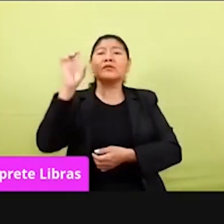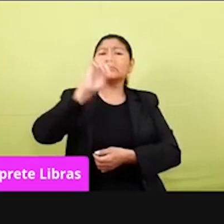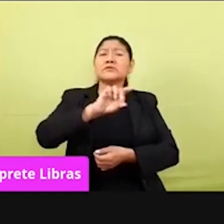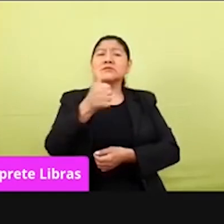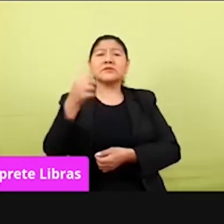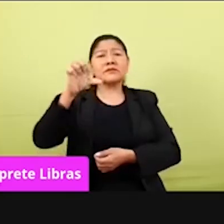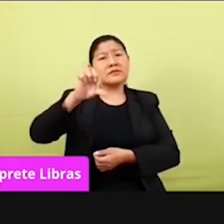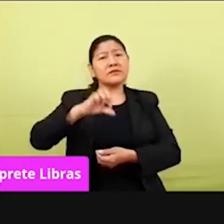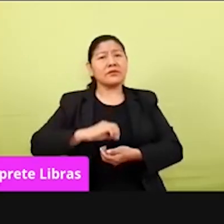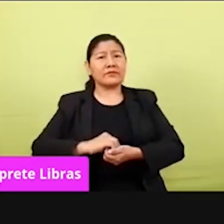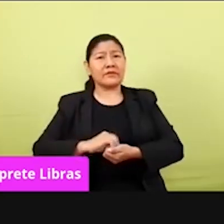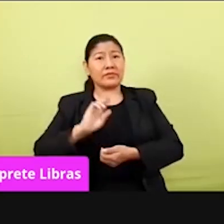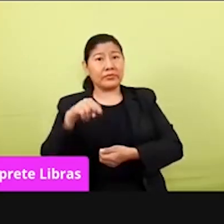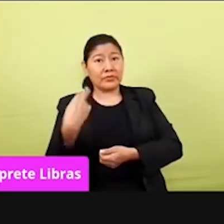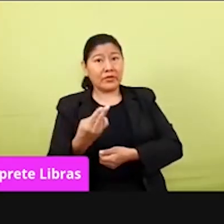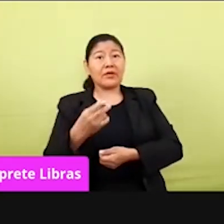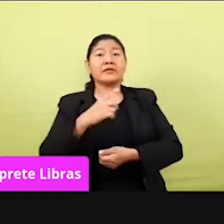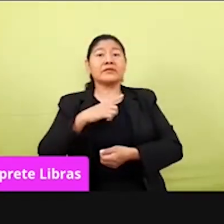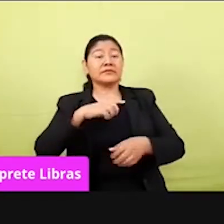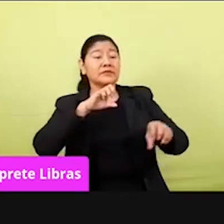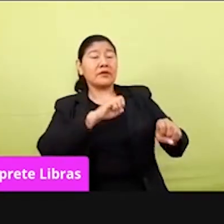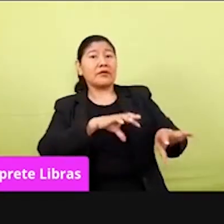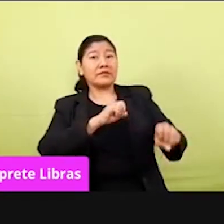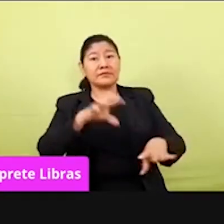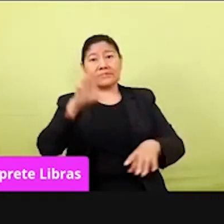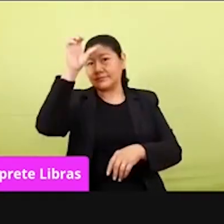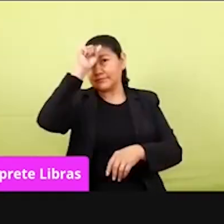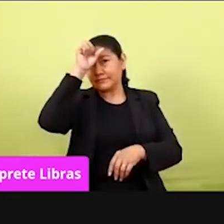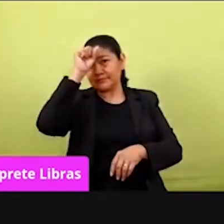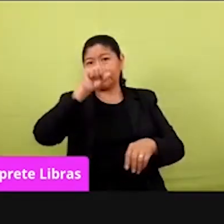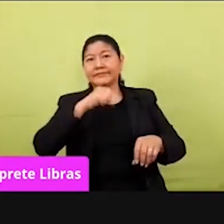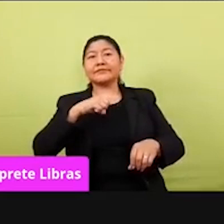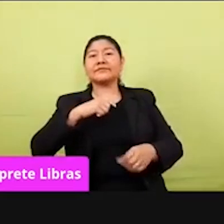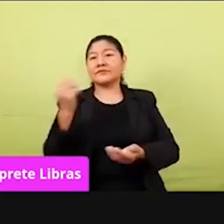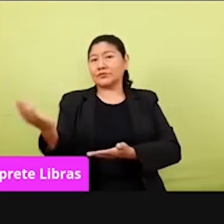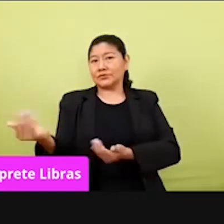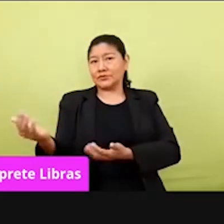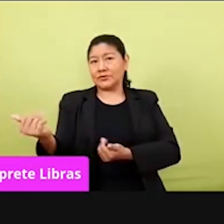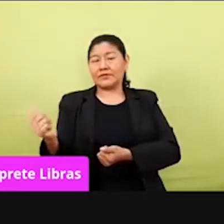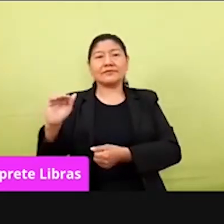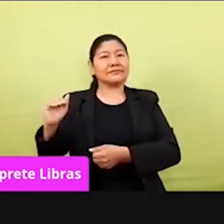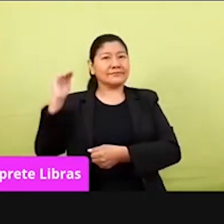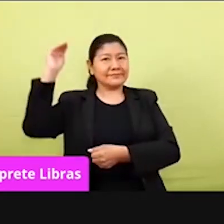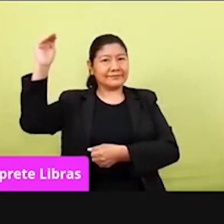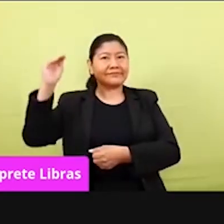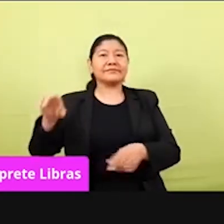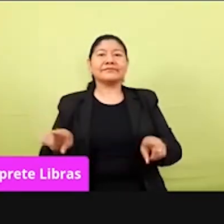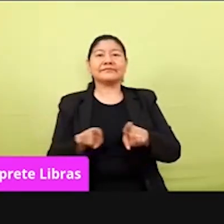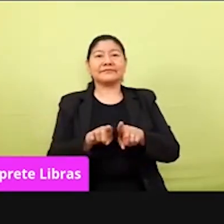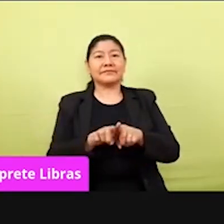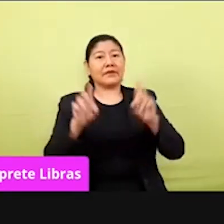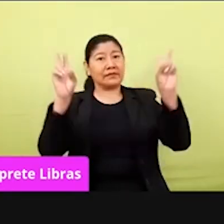19, nós temos o ensino e aprendizagem na educação de jovens e adultos EJA, por meio